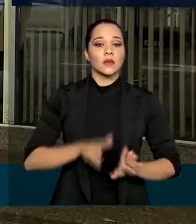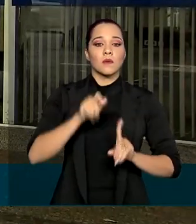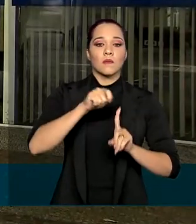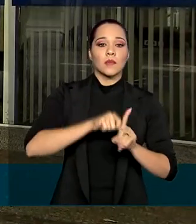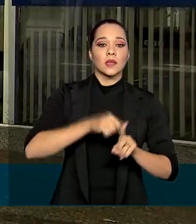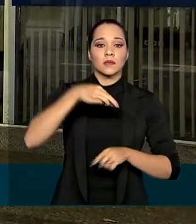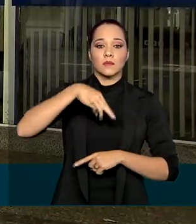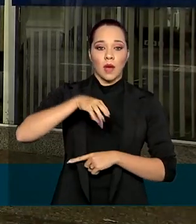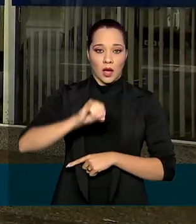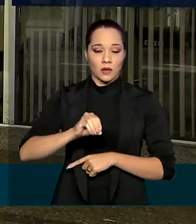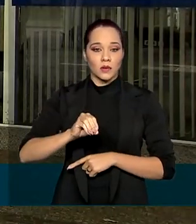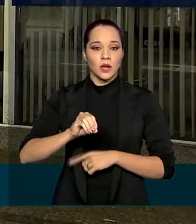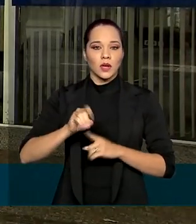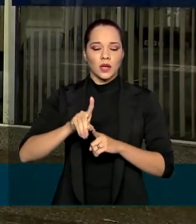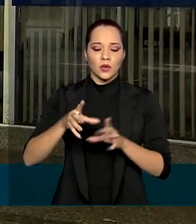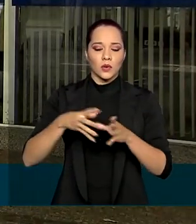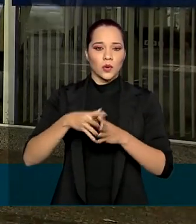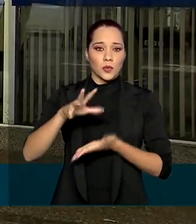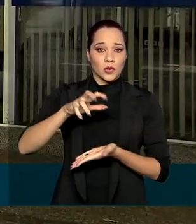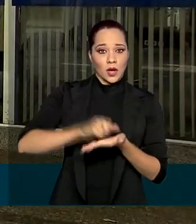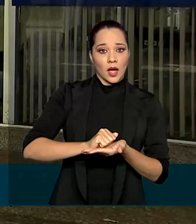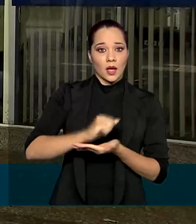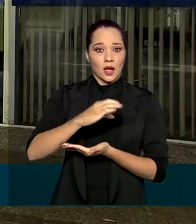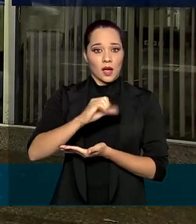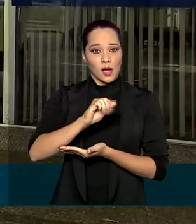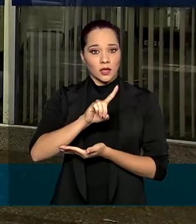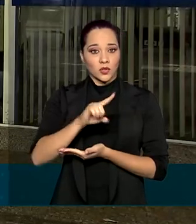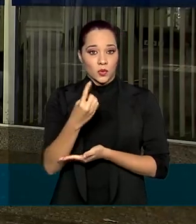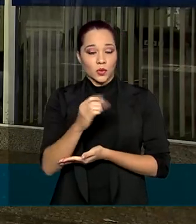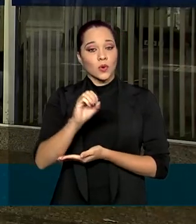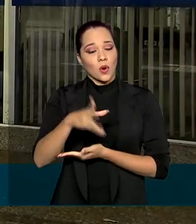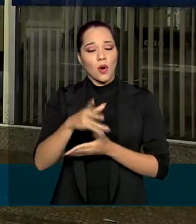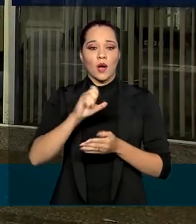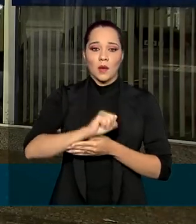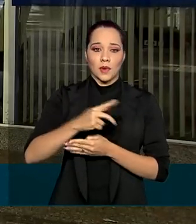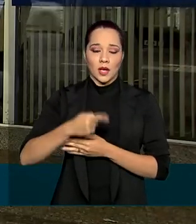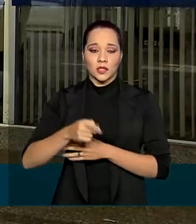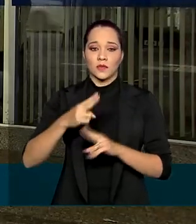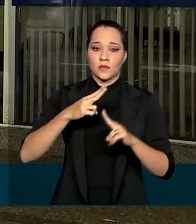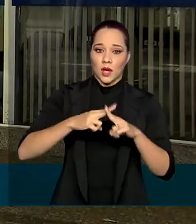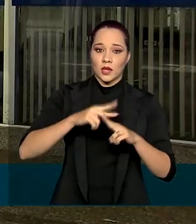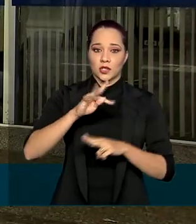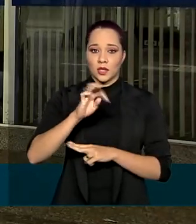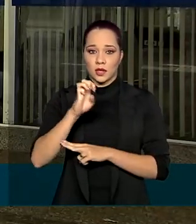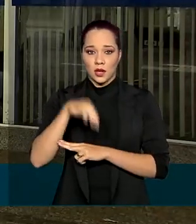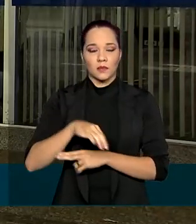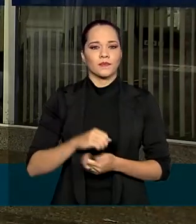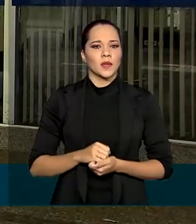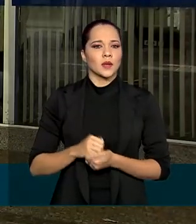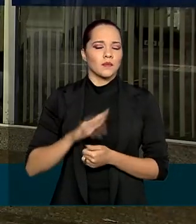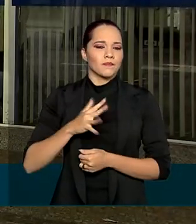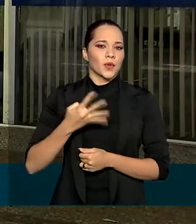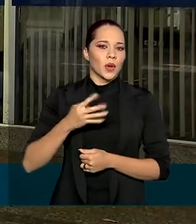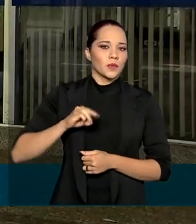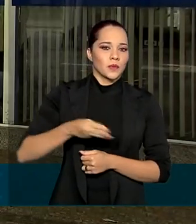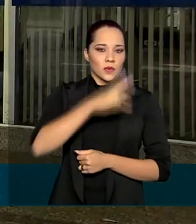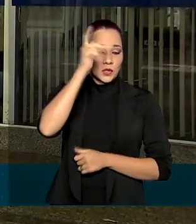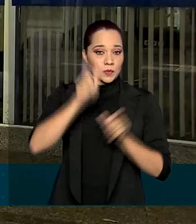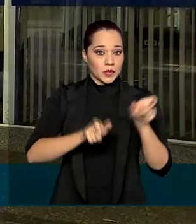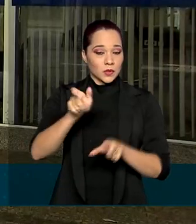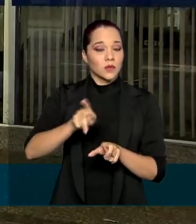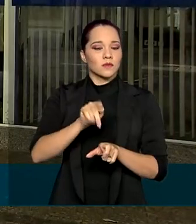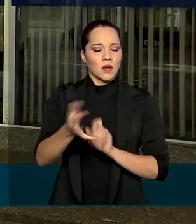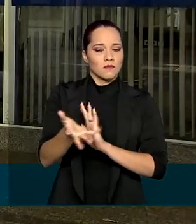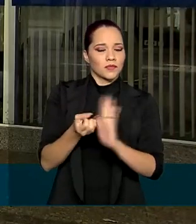no mês de maio e fazem parte do cadastro único ou se inscreveram no aplicativo Caixa Tem. Cerca de 4 milhões de pessoas vão